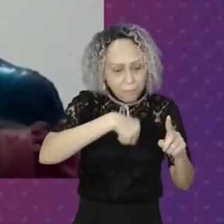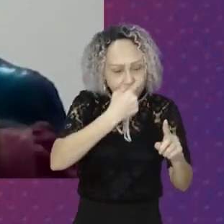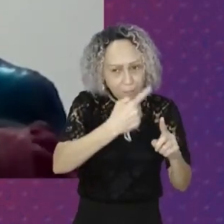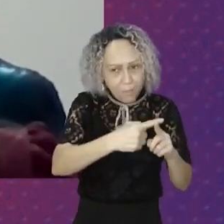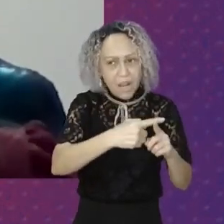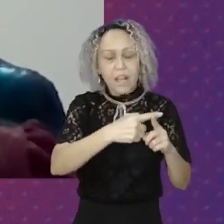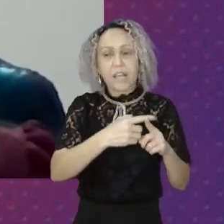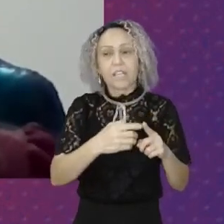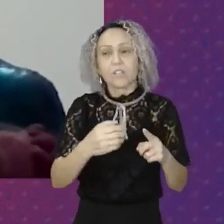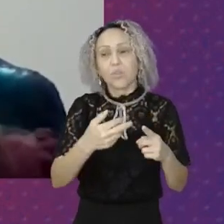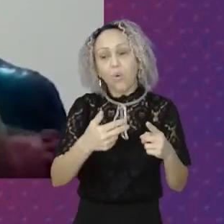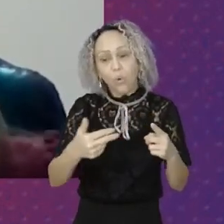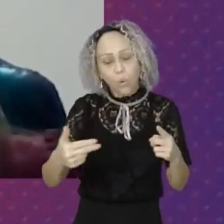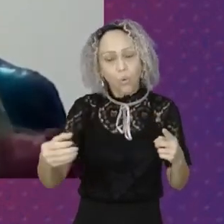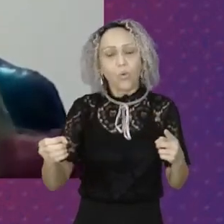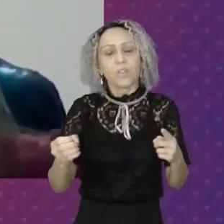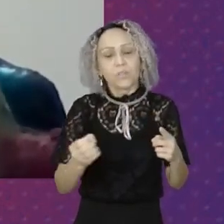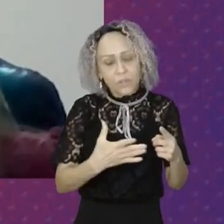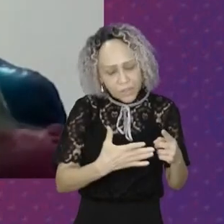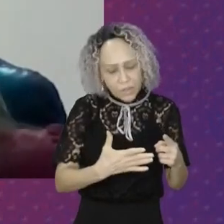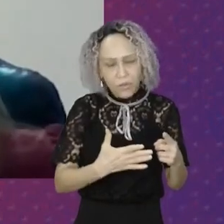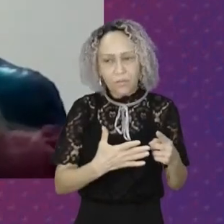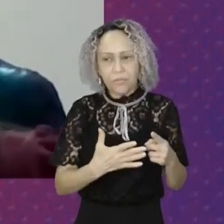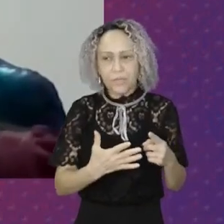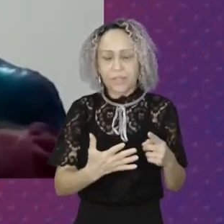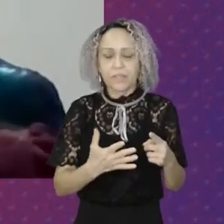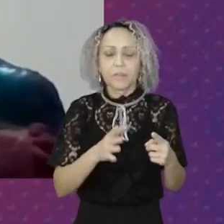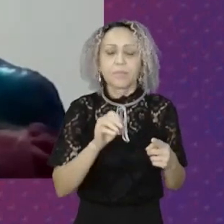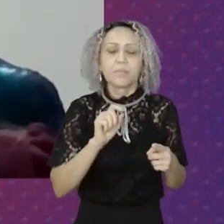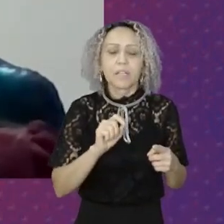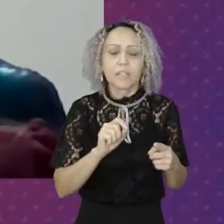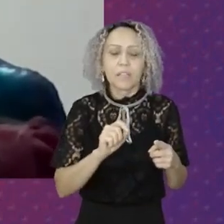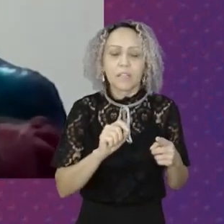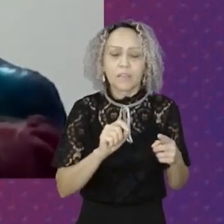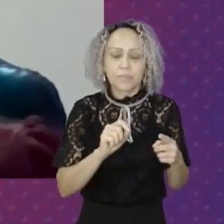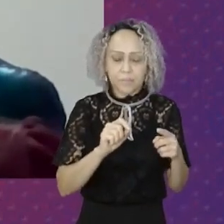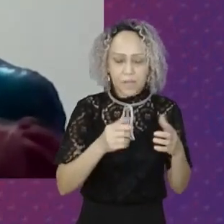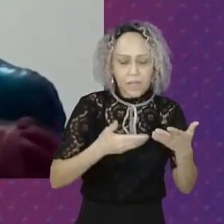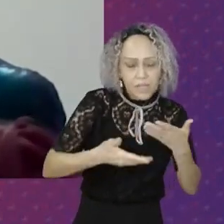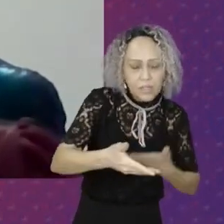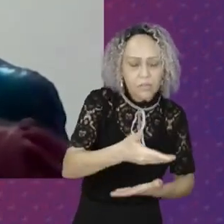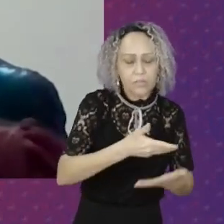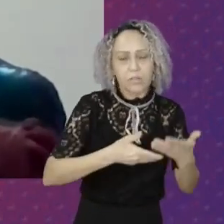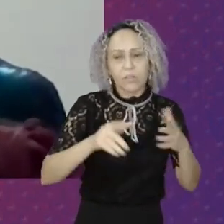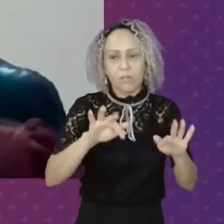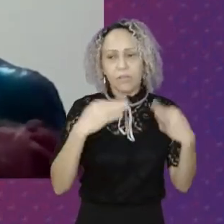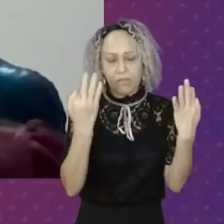entendendo melhor do programa para ir também dialogando com as famílias beneficiárias. Então, o